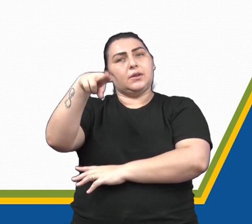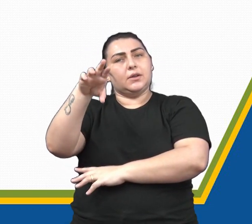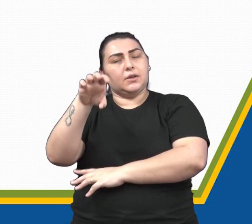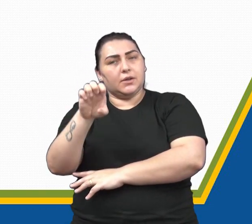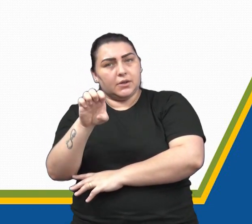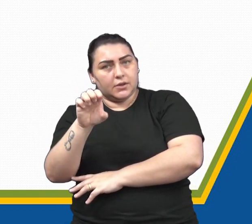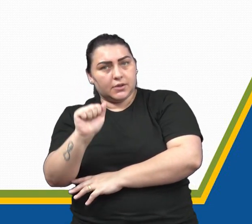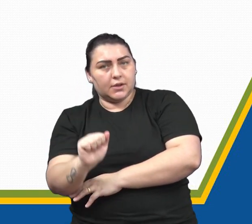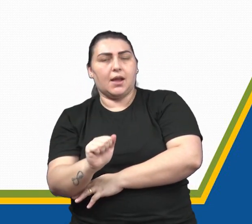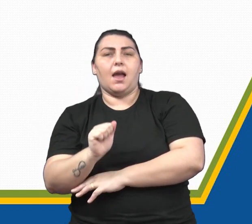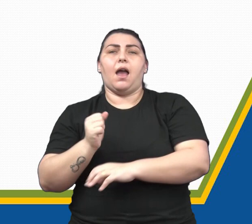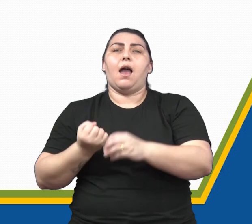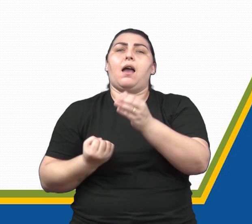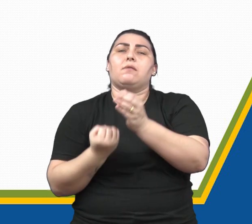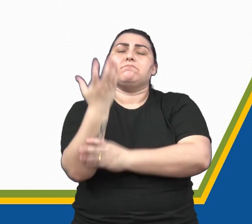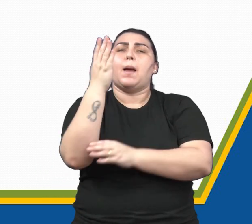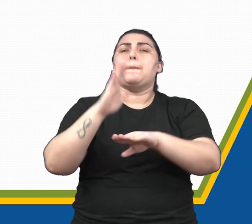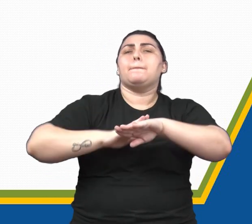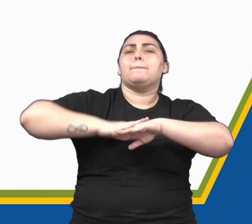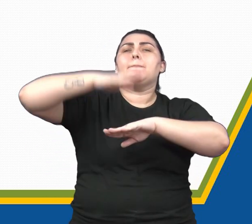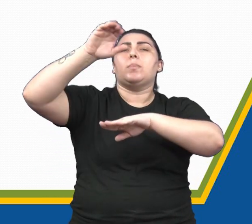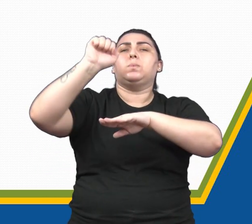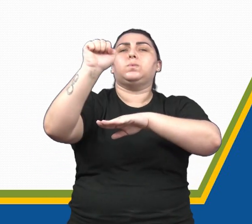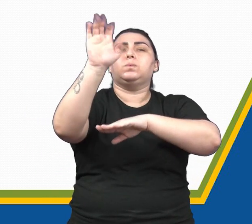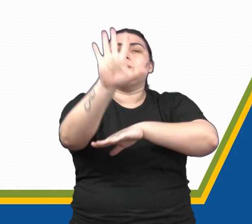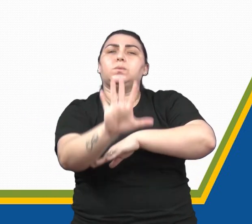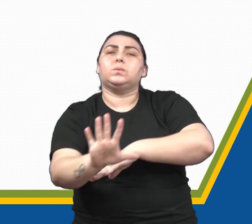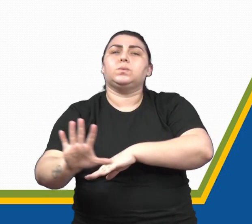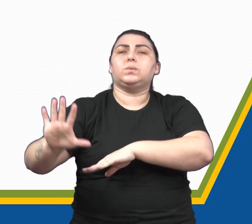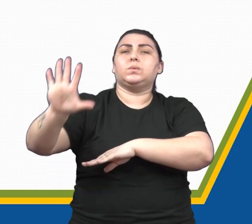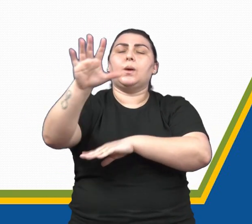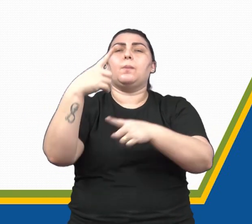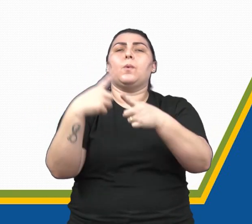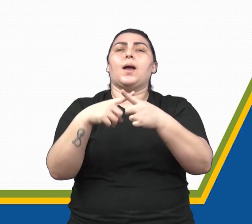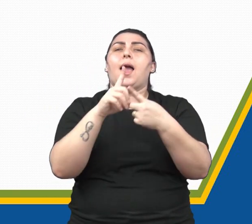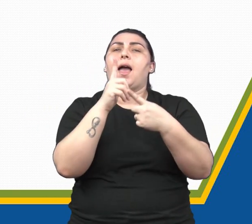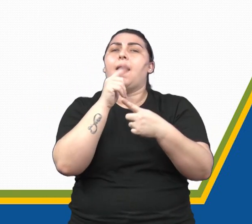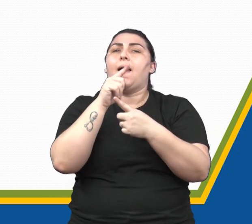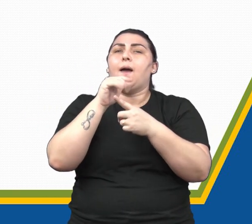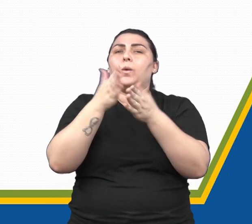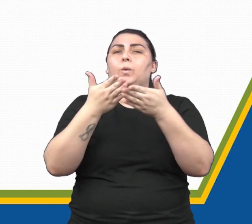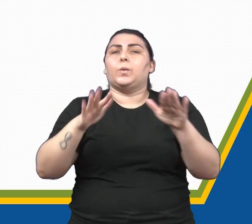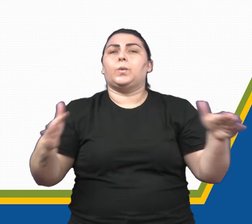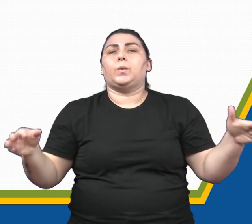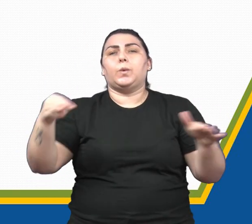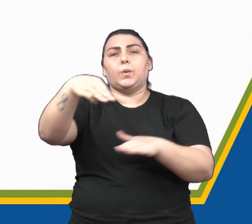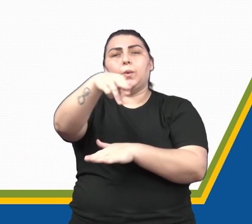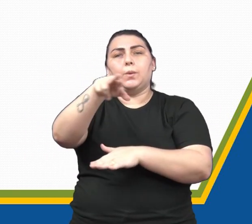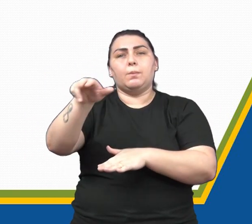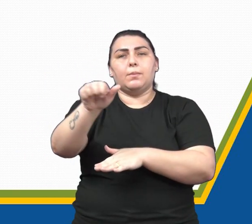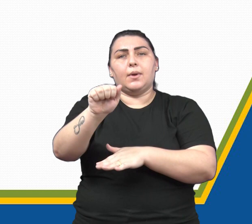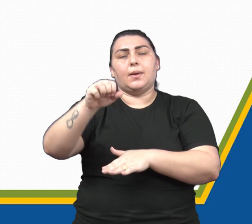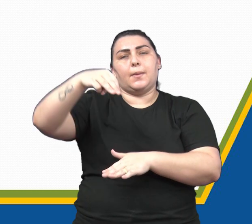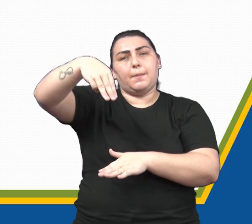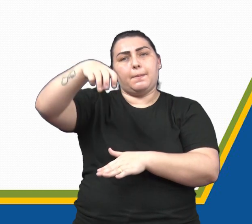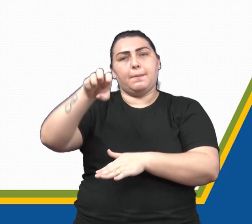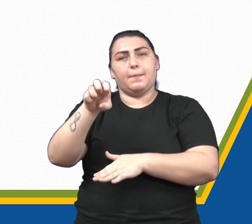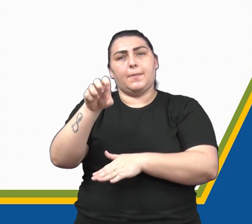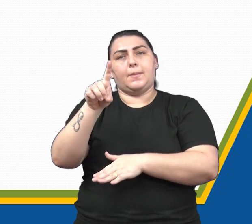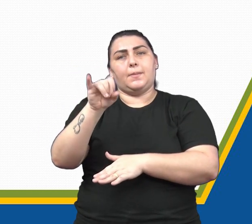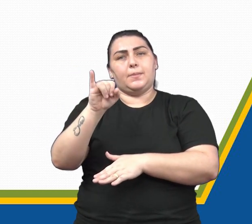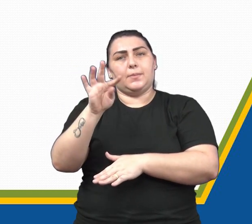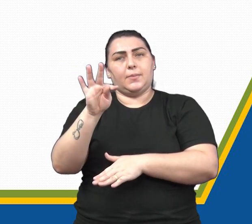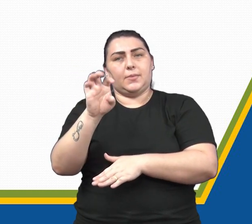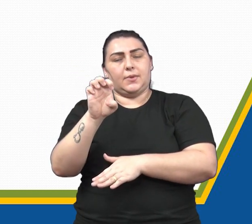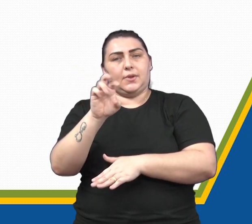mar Mediterrâneo. Deu a origem desse nome. Pessoal, é uma vegetação esparsa que possui os 3